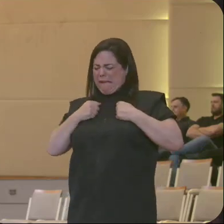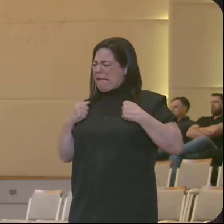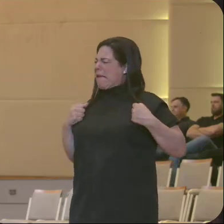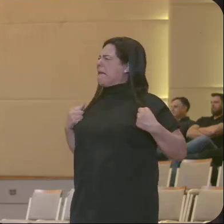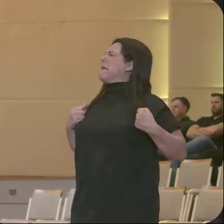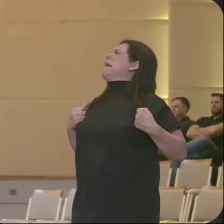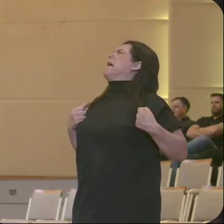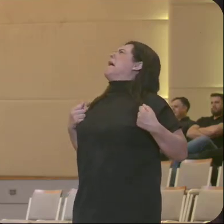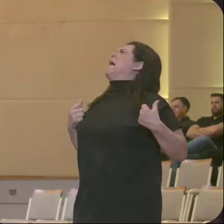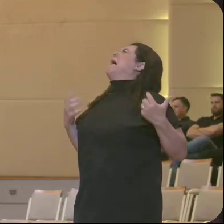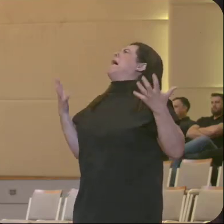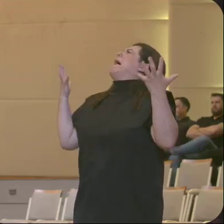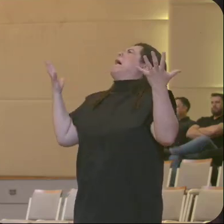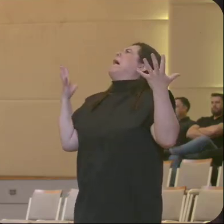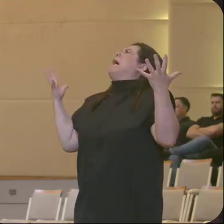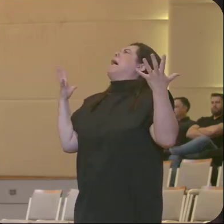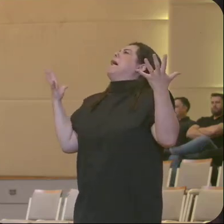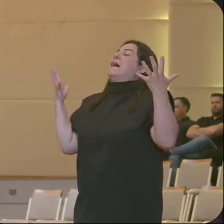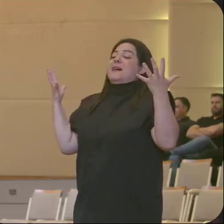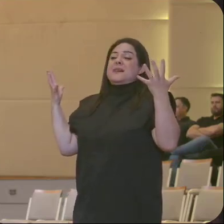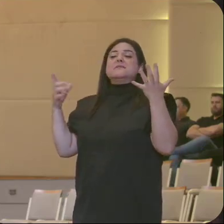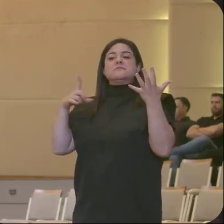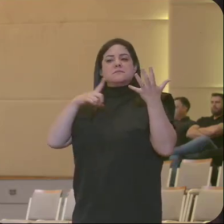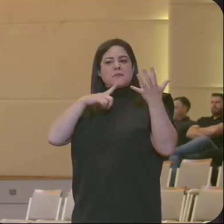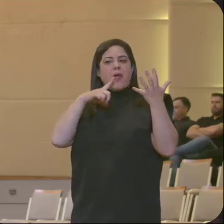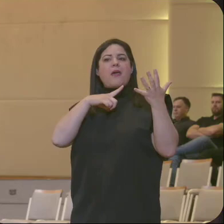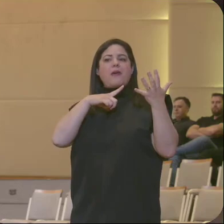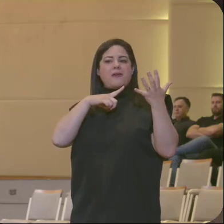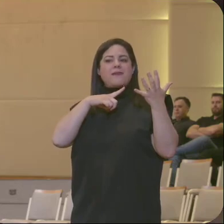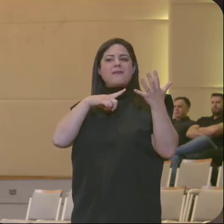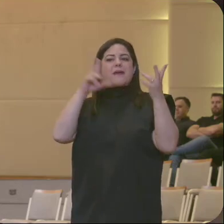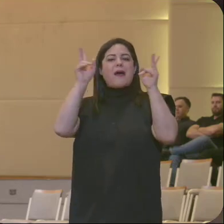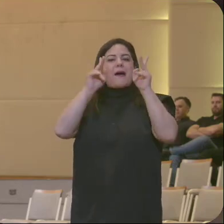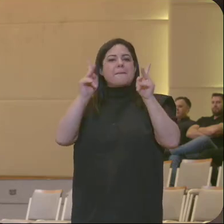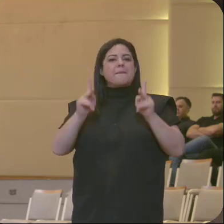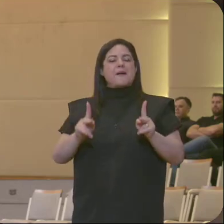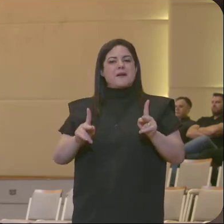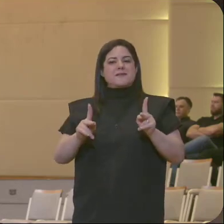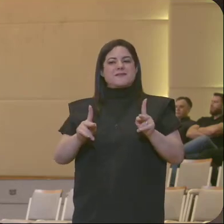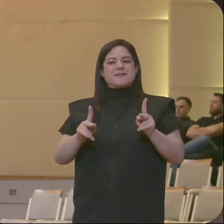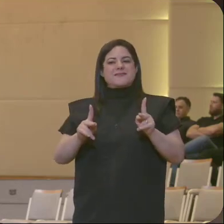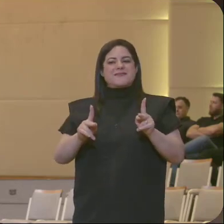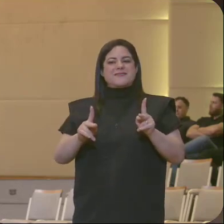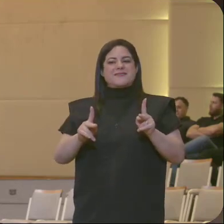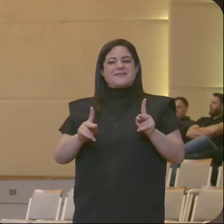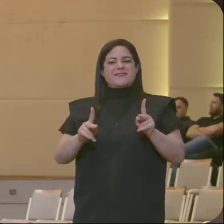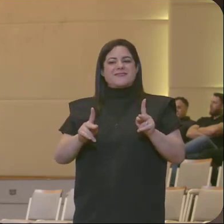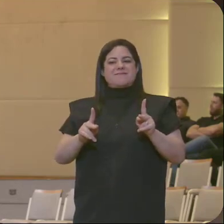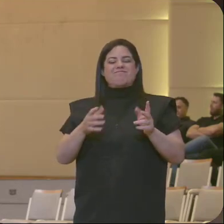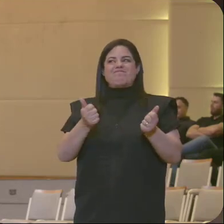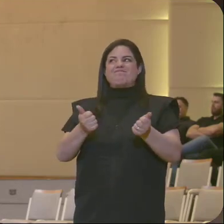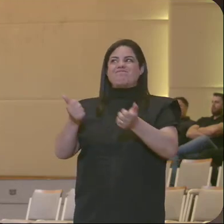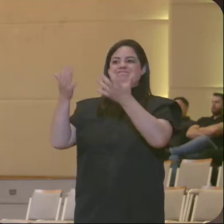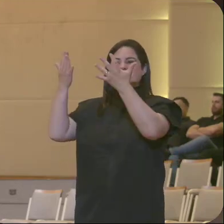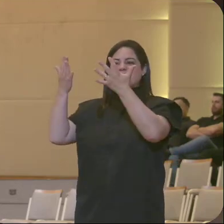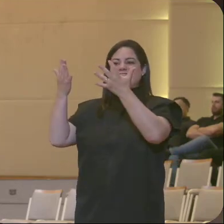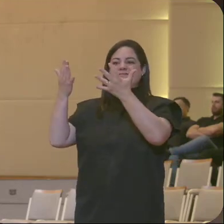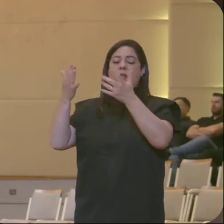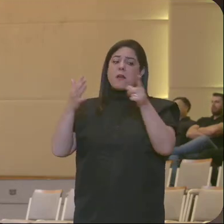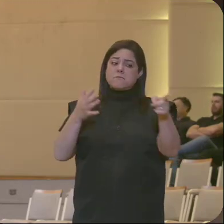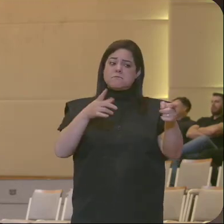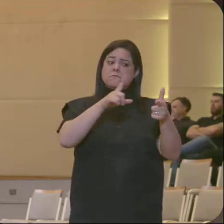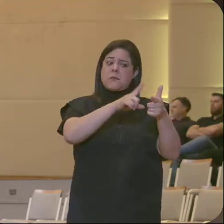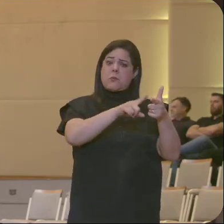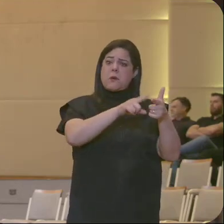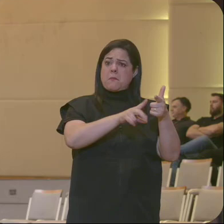está dizendo que vai vir um efeito sobre você, a paz da entrega. Eu peguei tudo